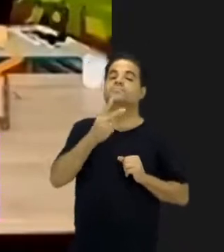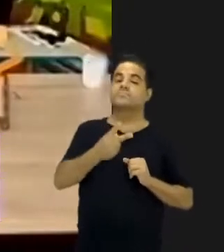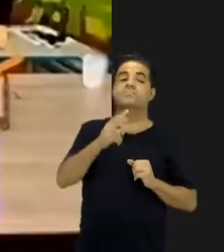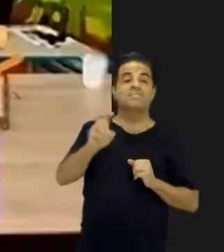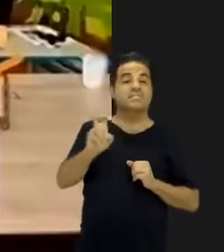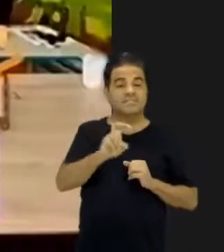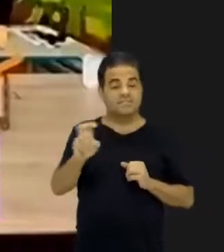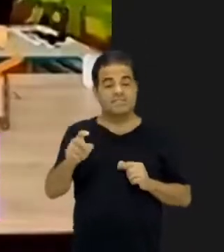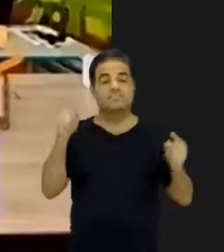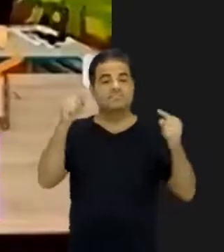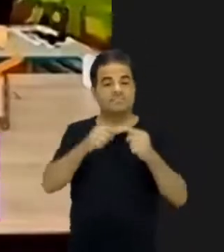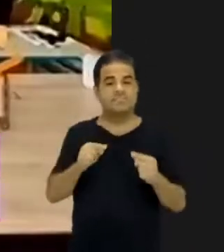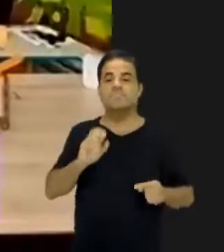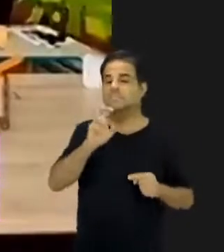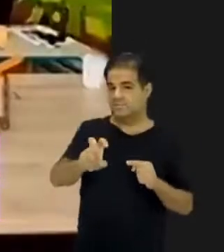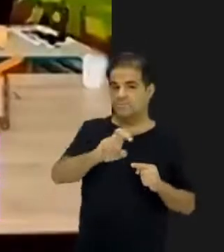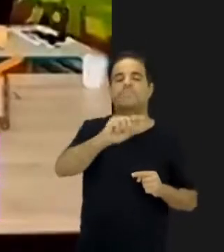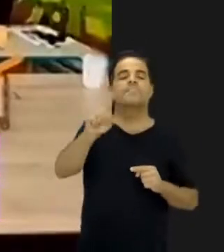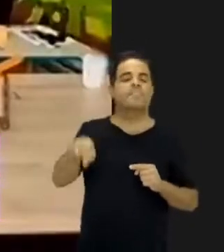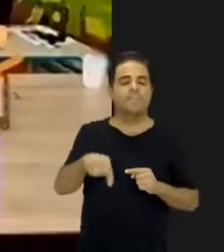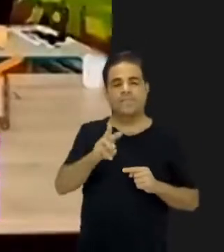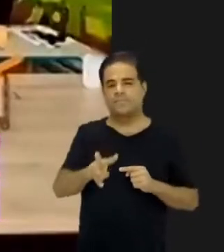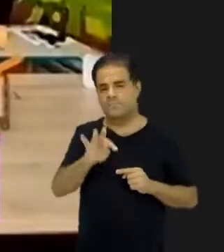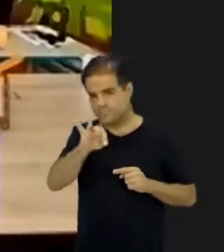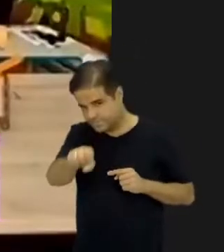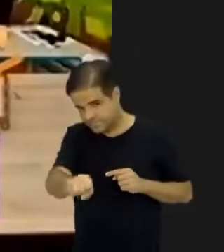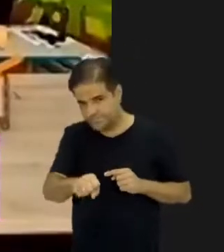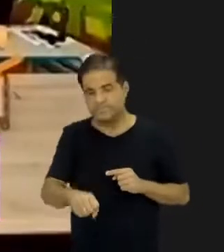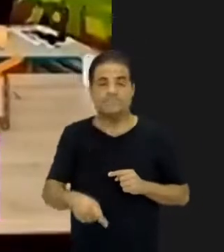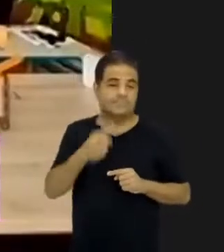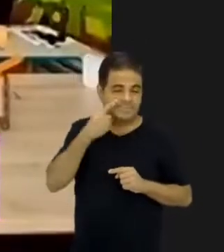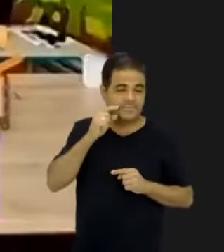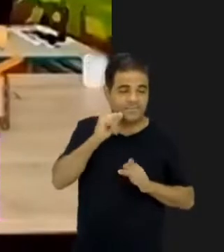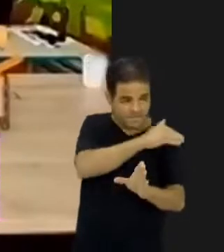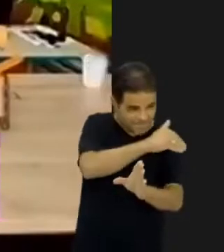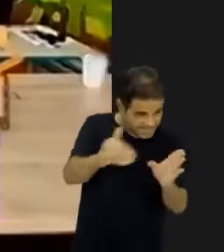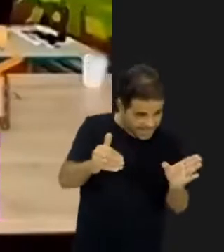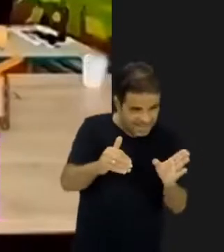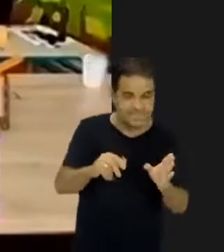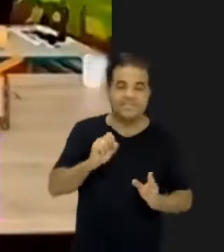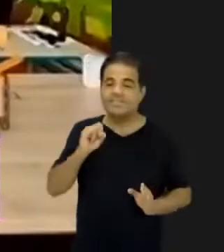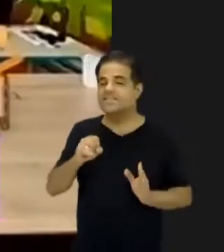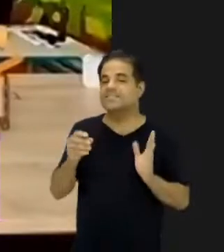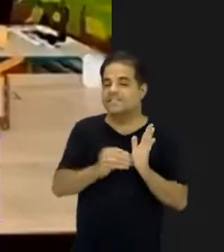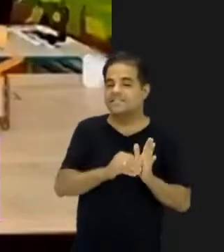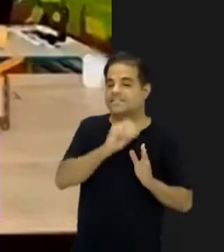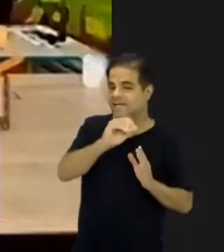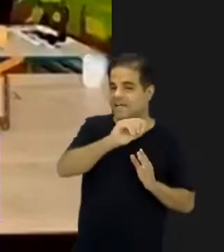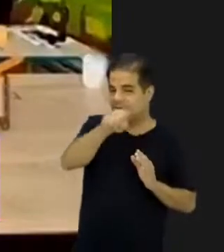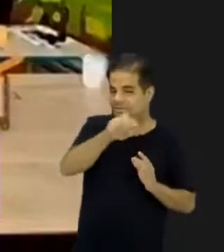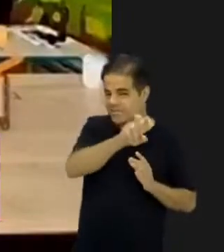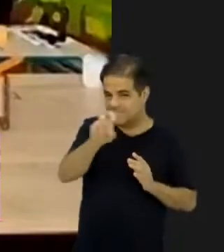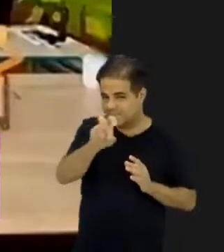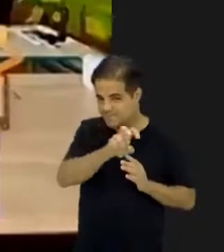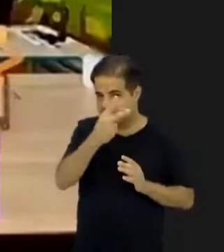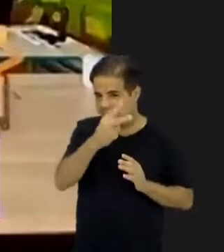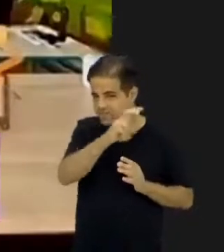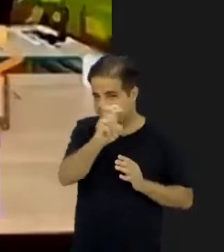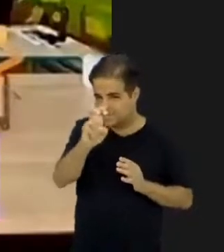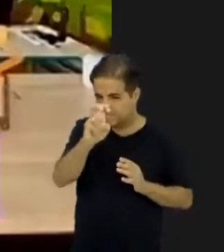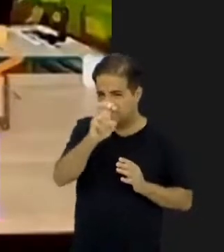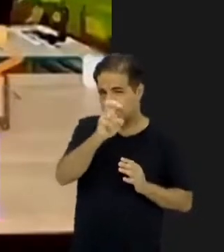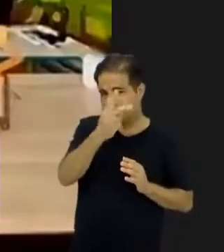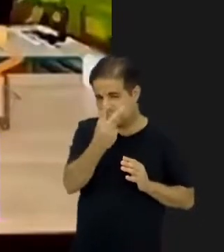255 equivale aos 5 volts. Se eu quiser, por exemplo, a metade daquilo, se do 0 a 255, se eu contar dá